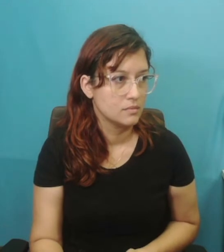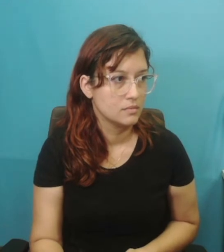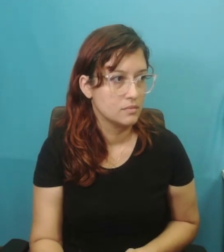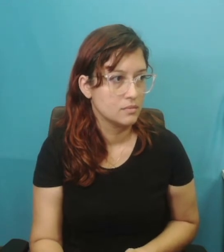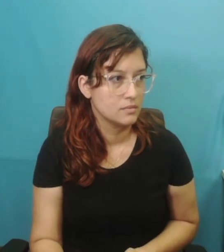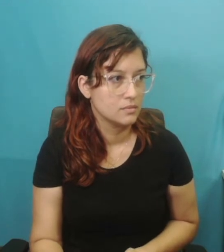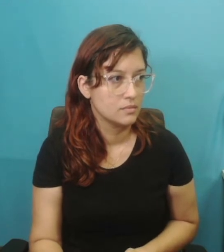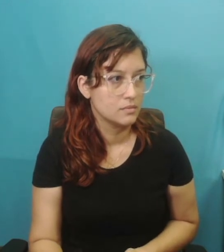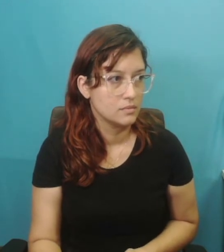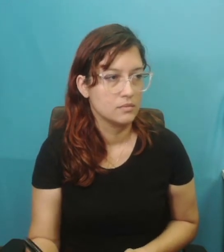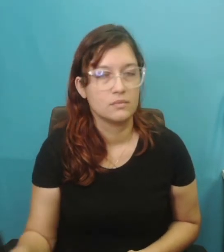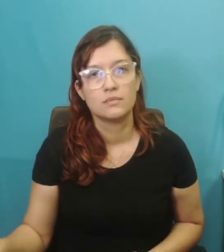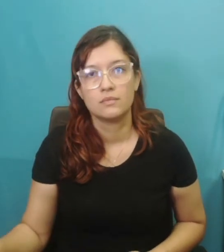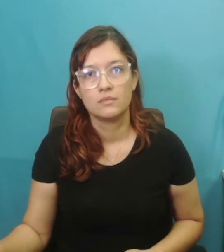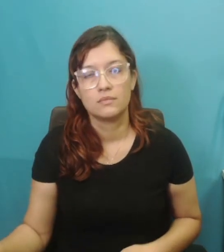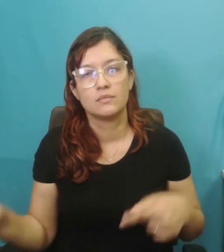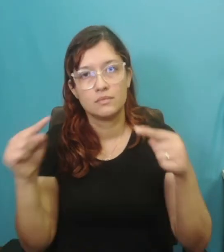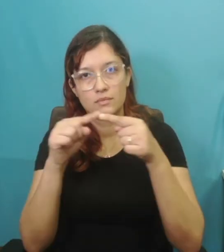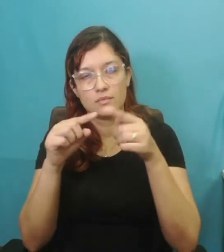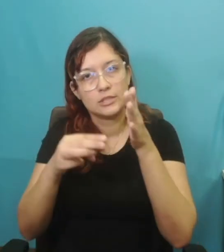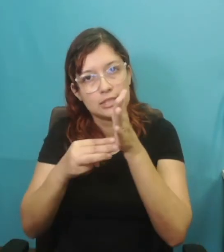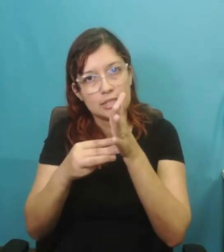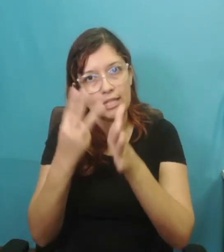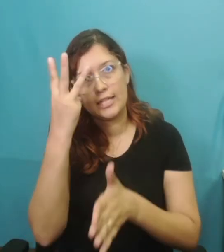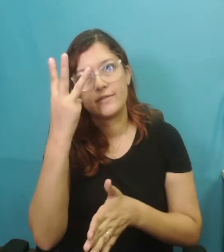3,18, ou seja, 3, que é o número inteiro,